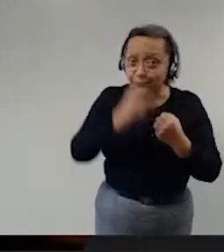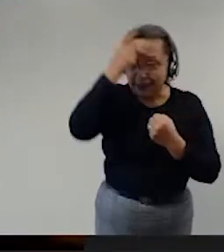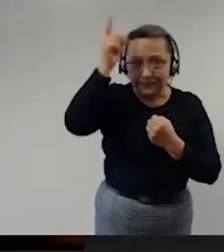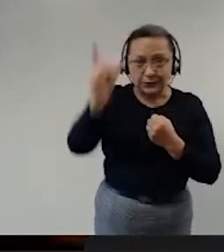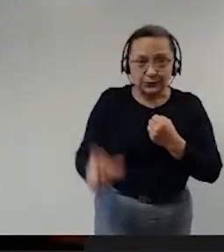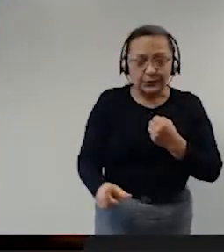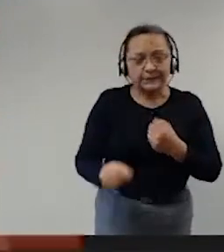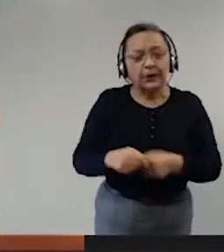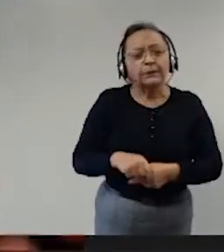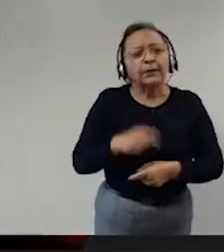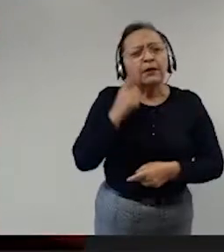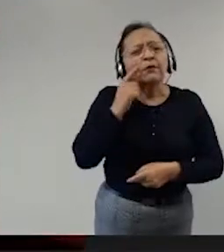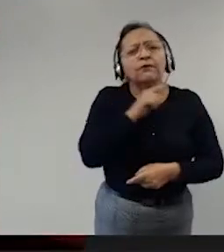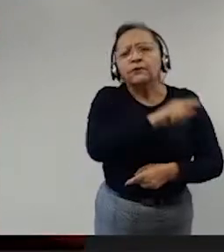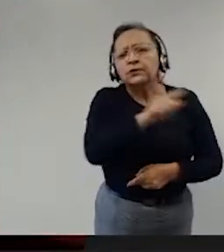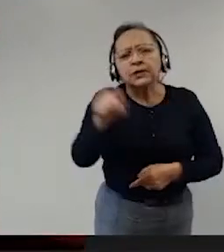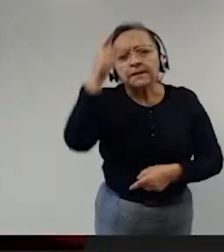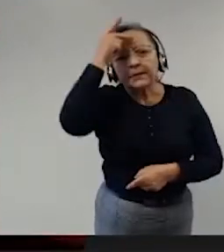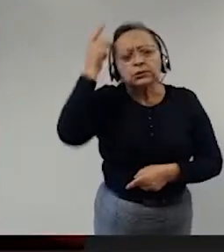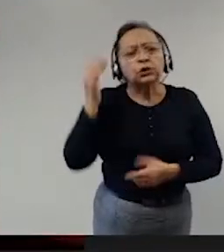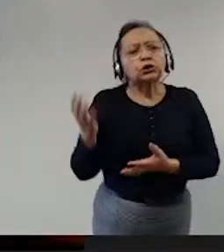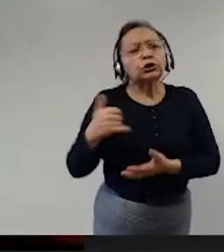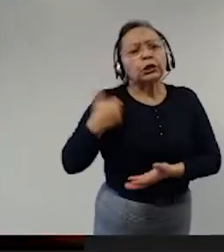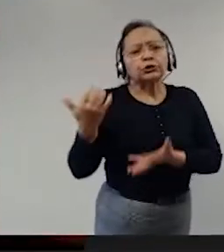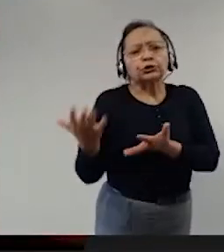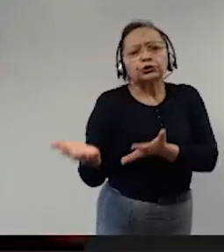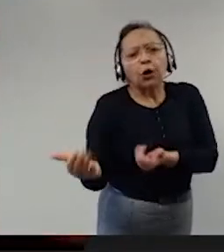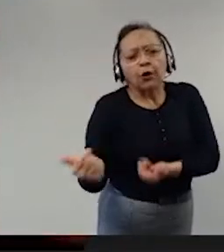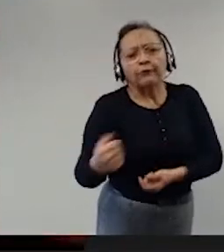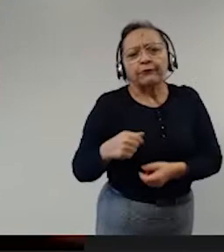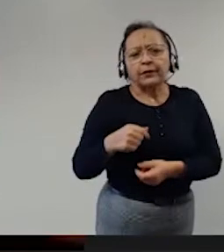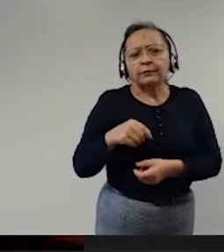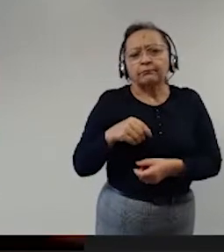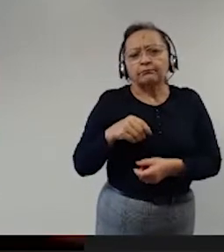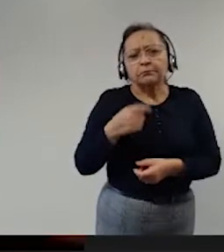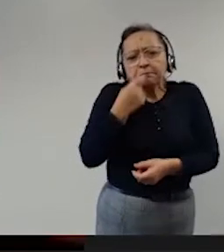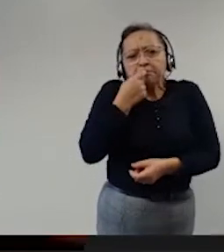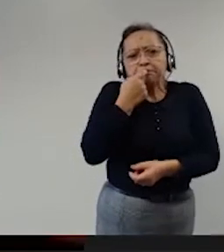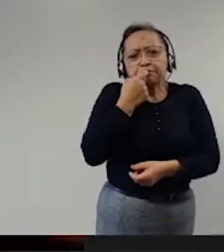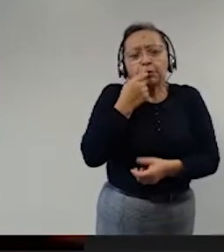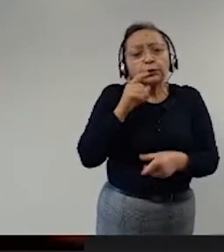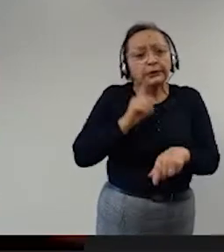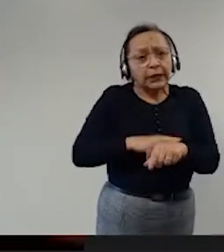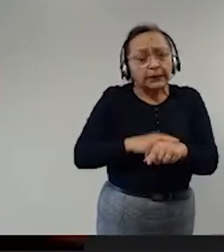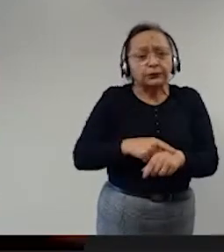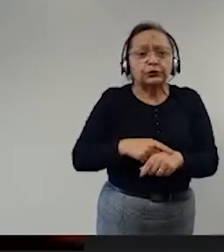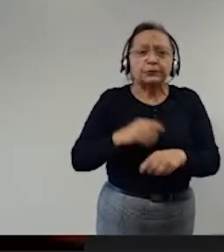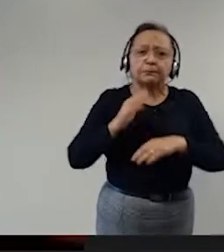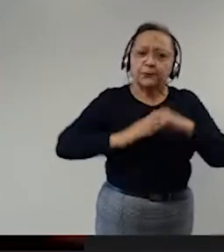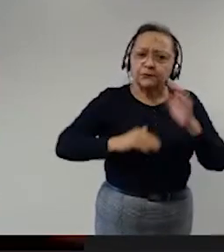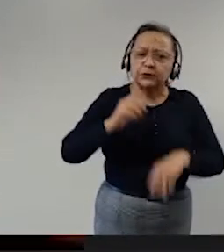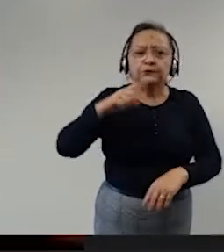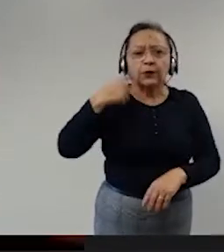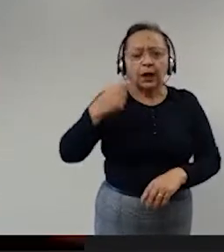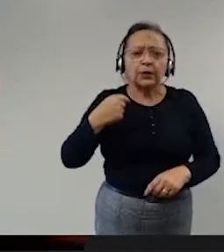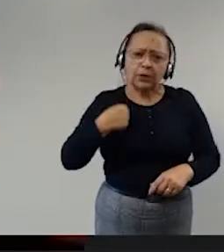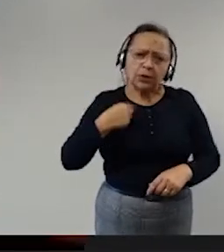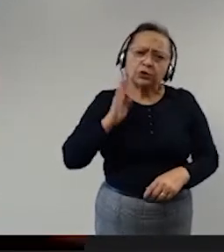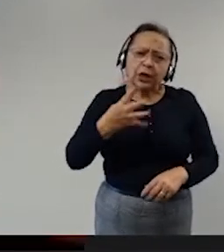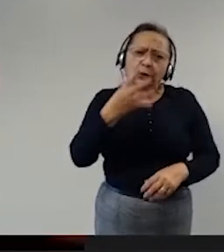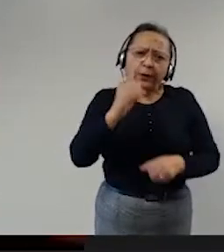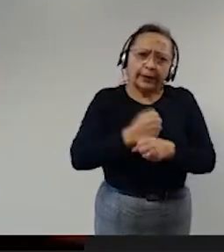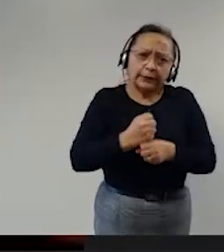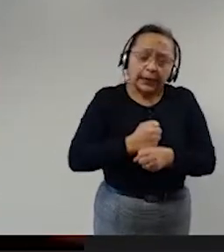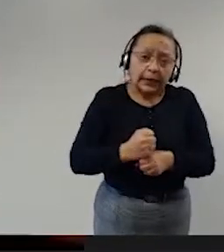mais novo, que algumas coisas, na minha visão, não vão mudar. Claro, eu tenho 40 anos de advocacia e ainda